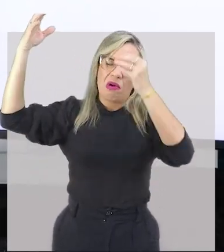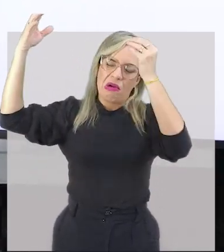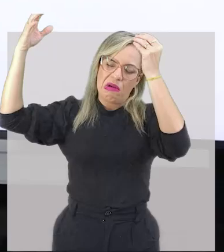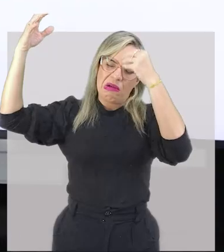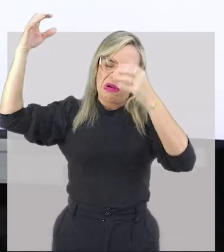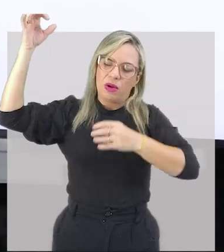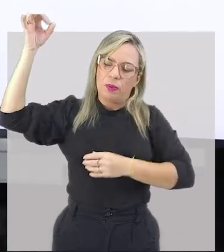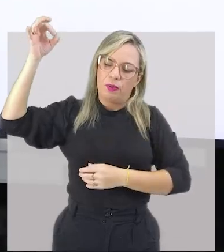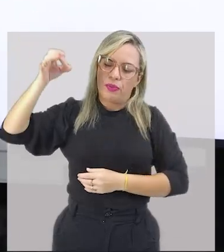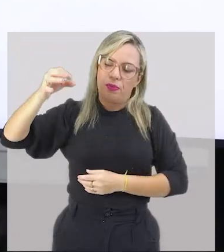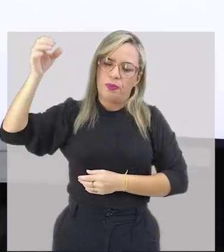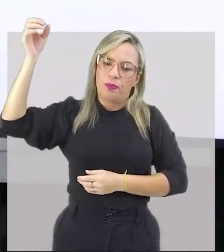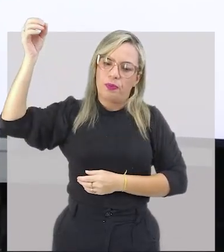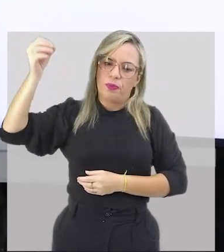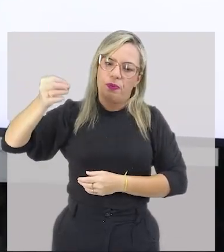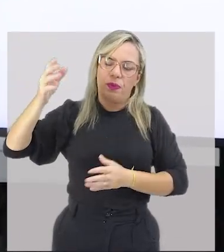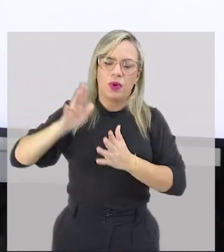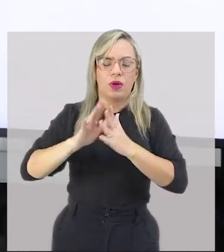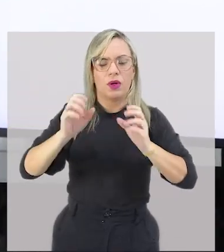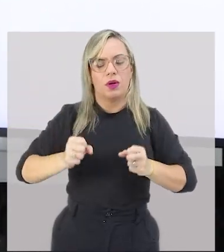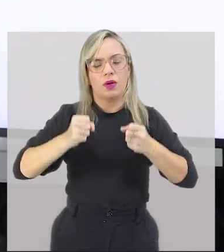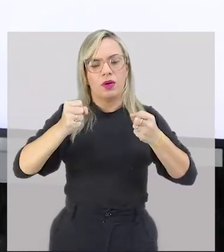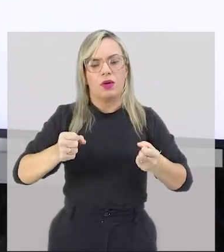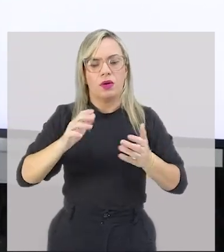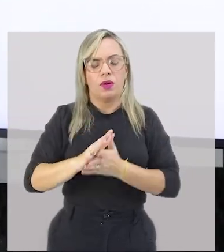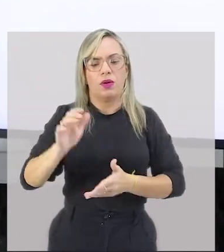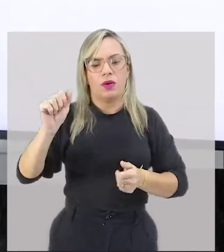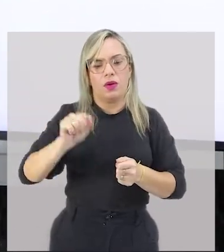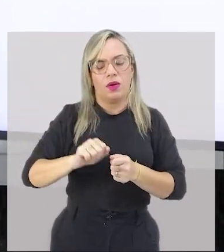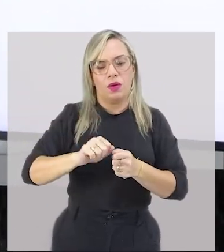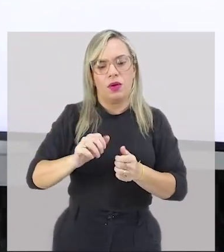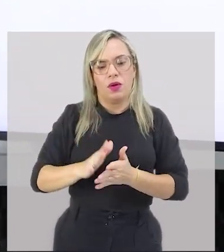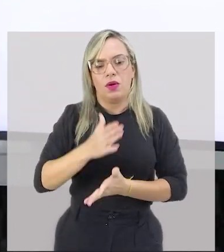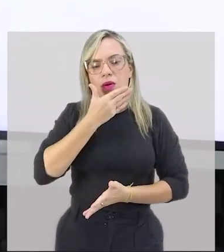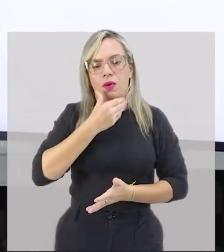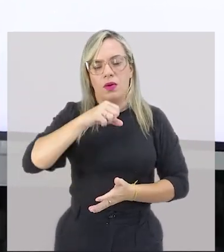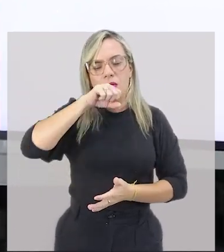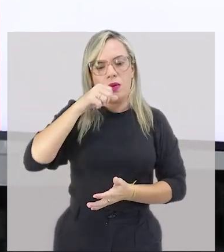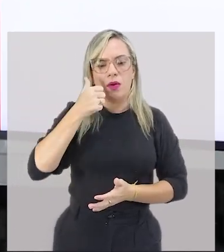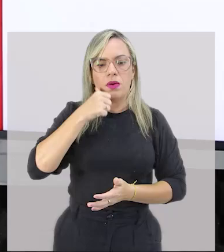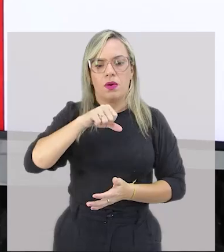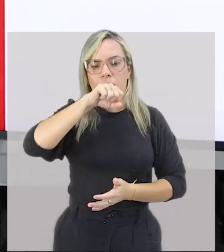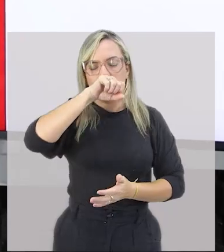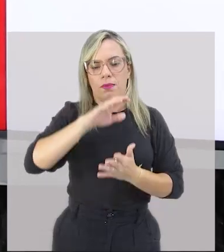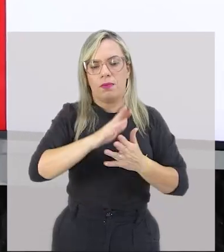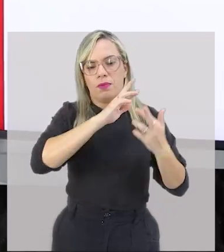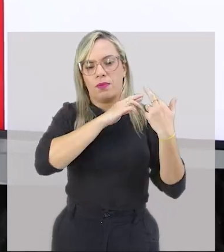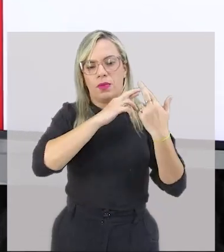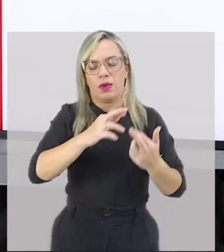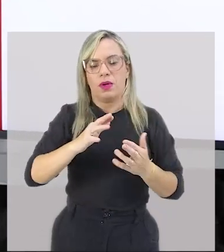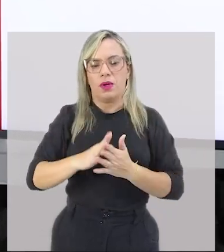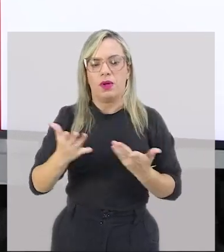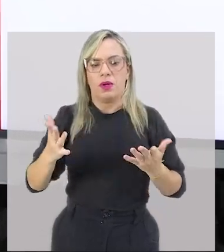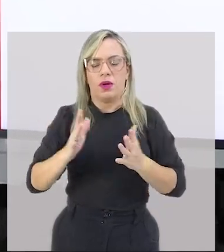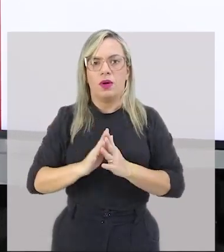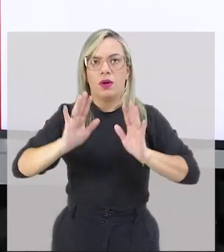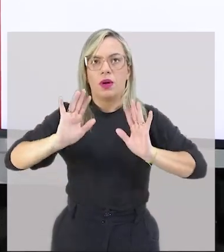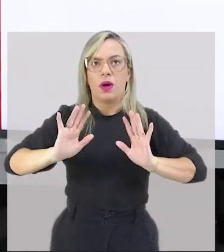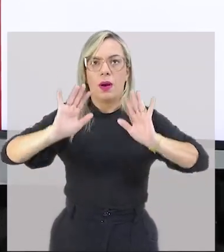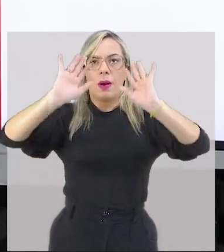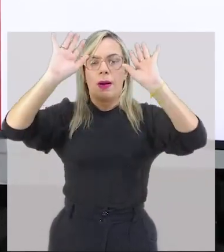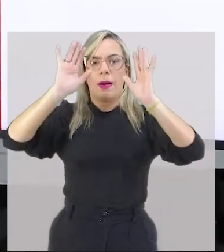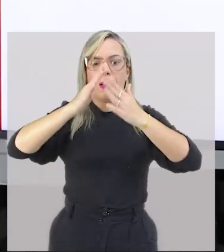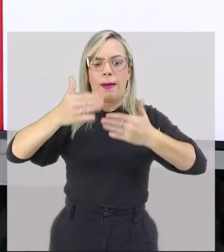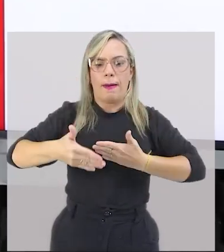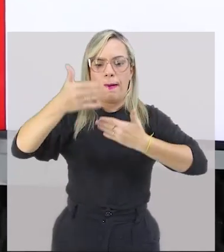quase que pingando. O que eu poderia fazer? Aí tem que falar com seu pai, sua mãe ou o responsável para tentar pegar essa caixa e colocar o